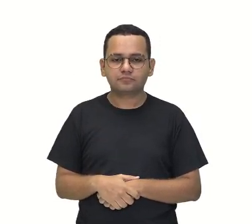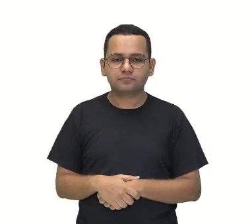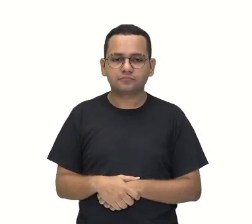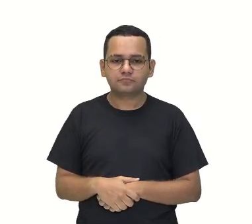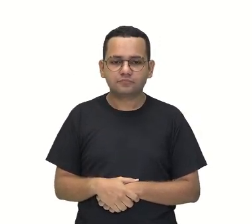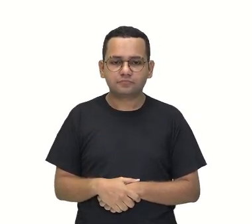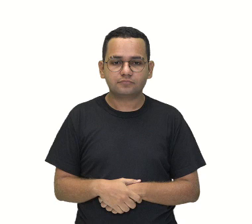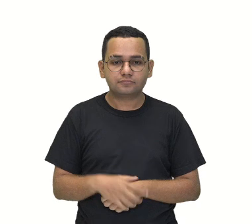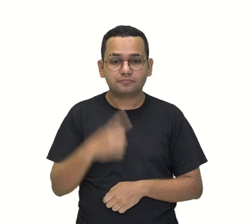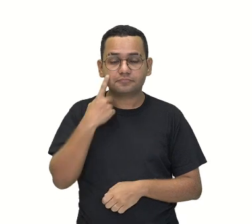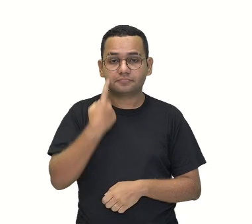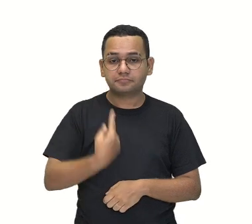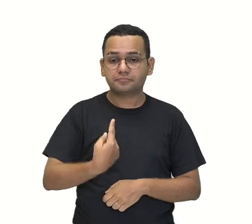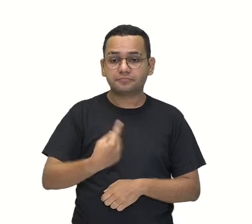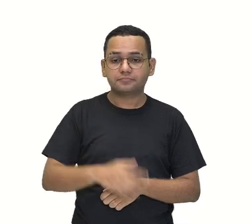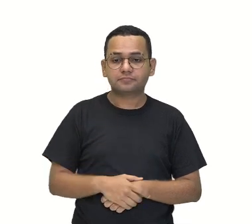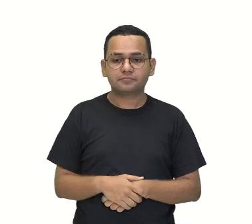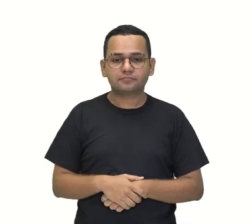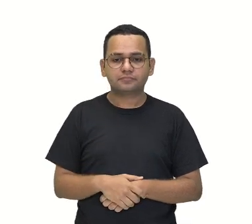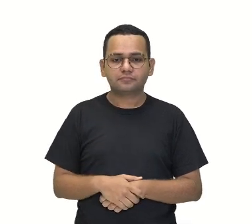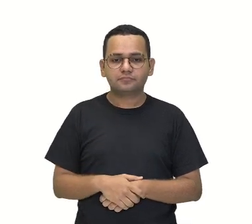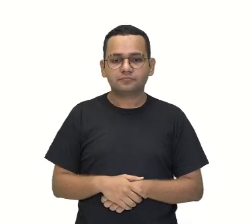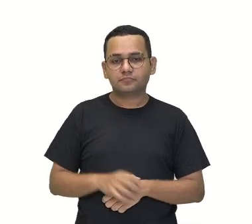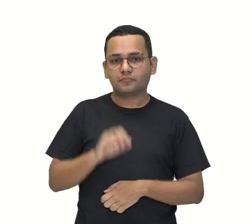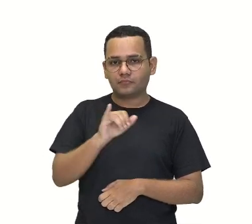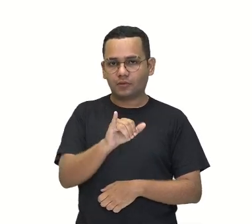é a equação reduzida.